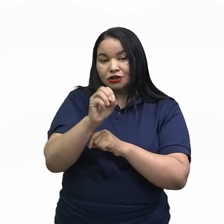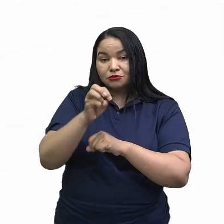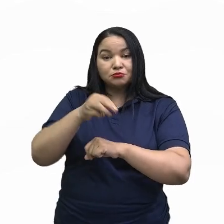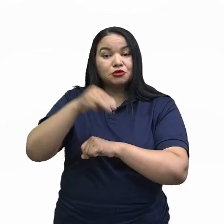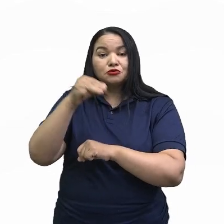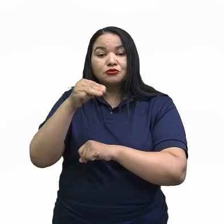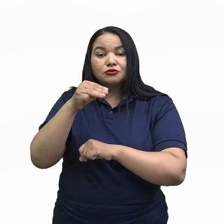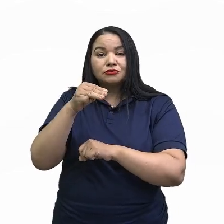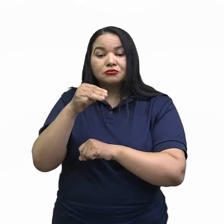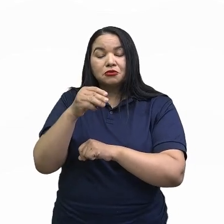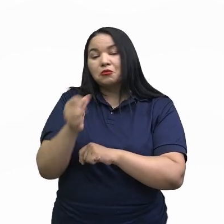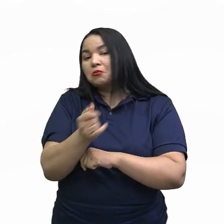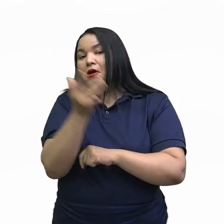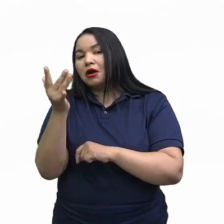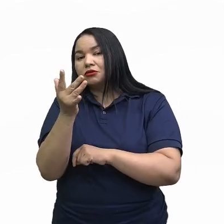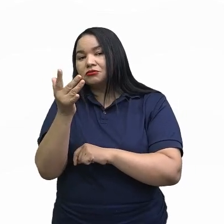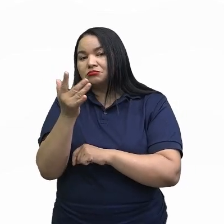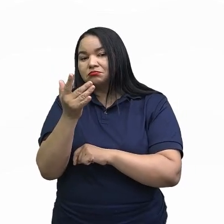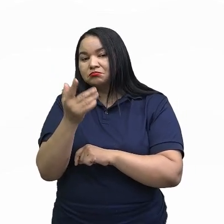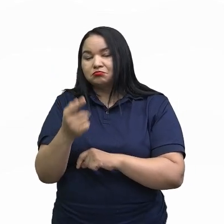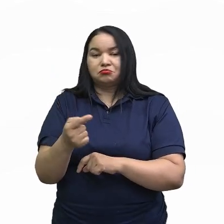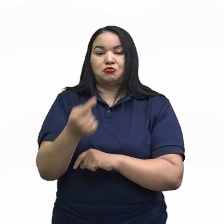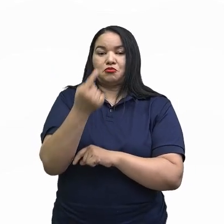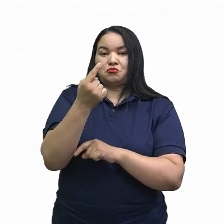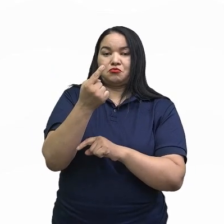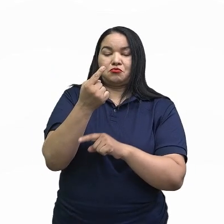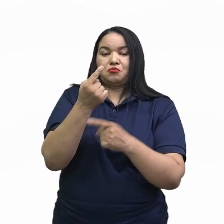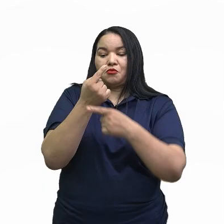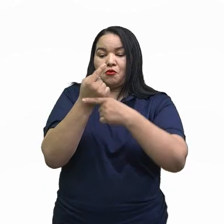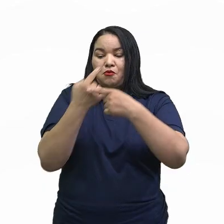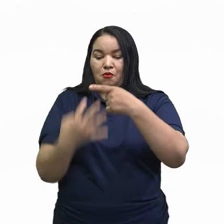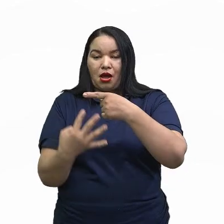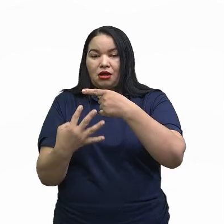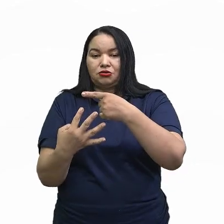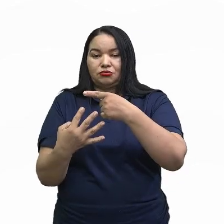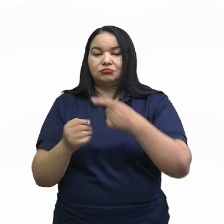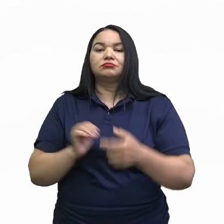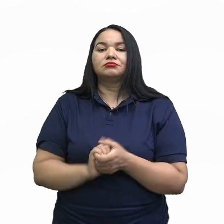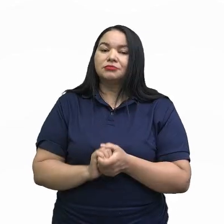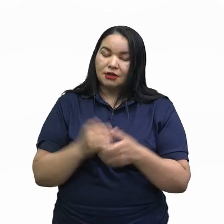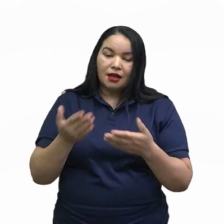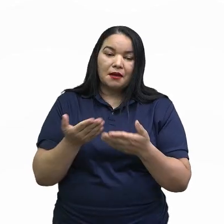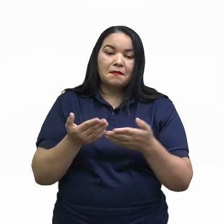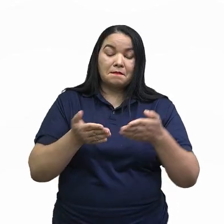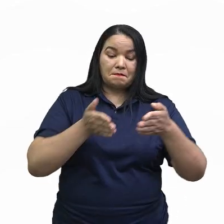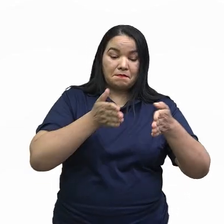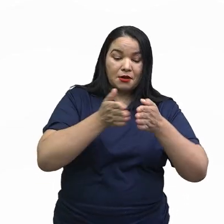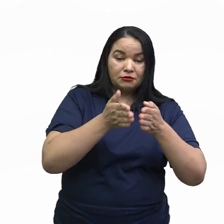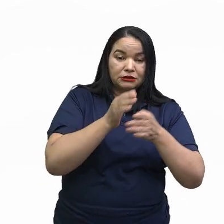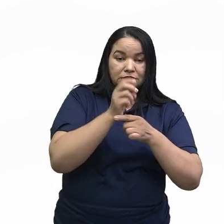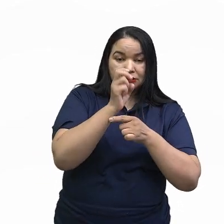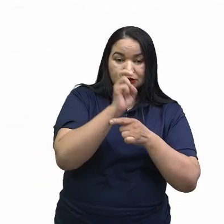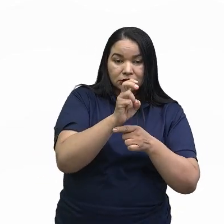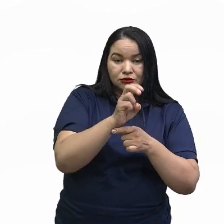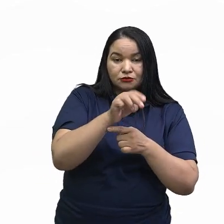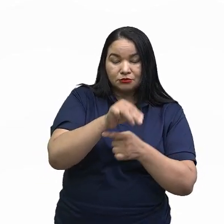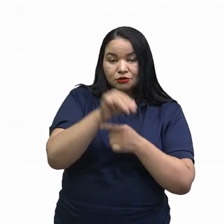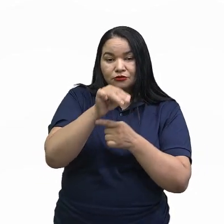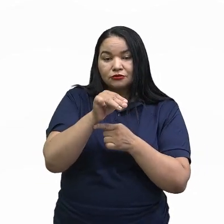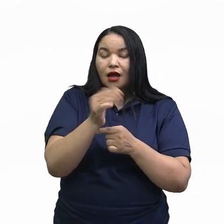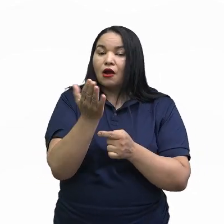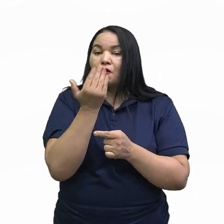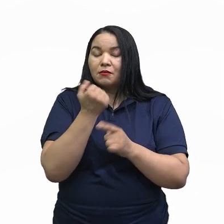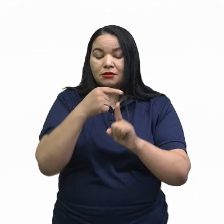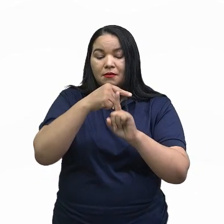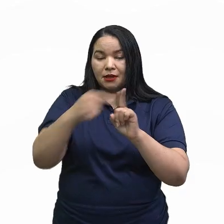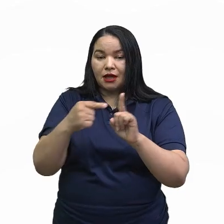vai restar 1/4 desse sanduíche, né? Então, quer dizer que em cada período de 5 minutos você vai ter comido a metade